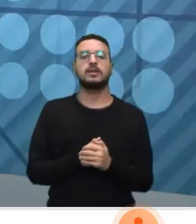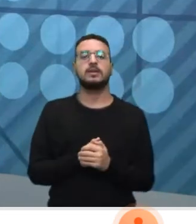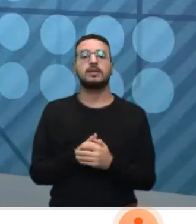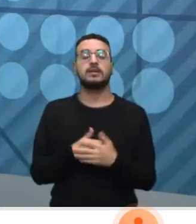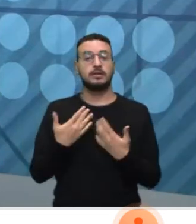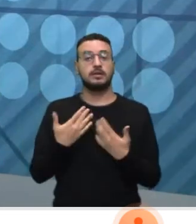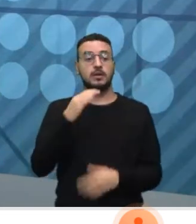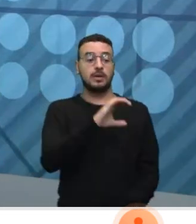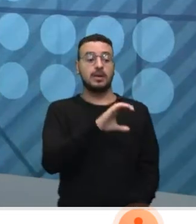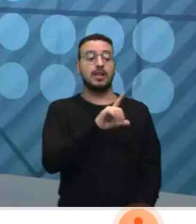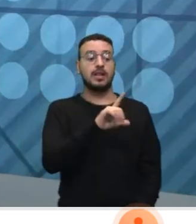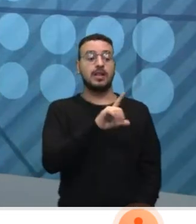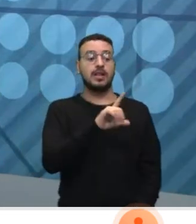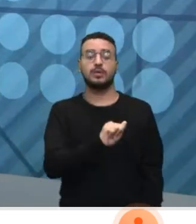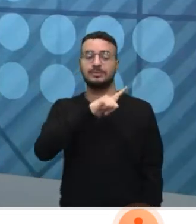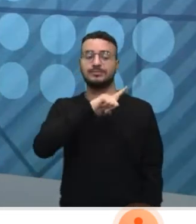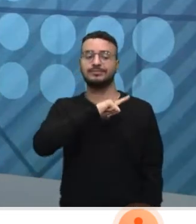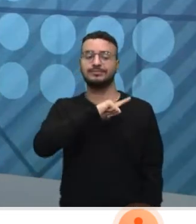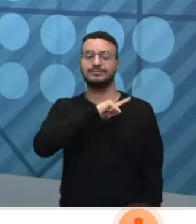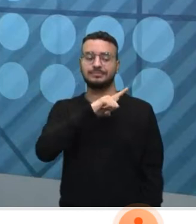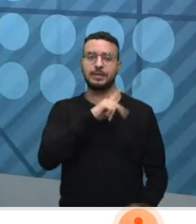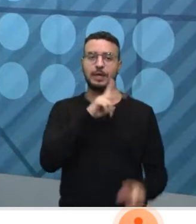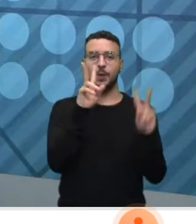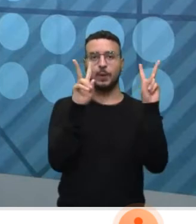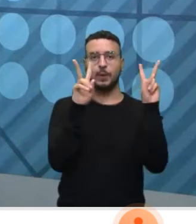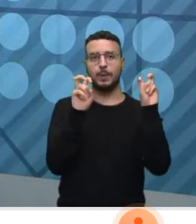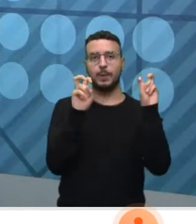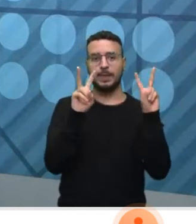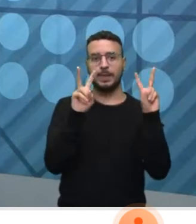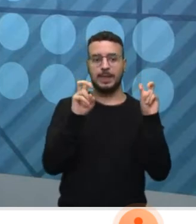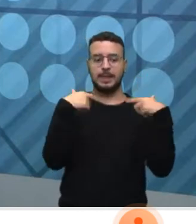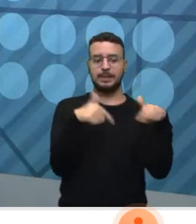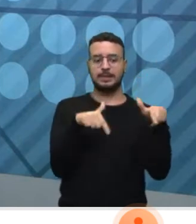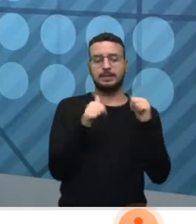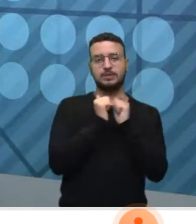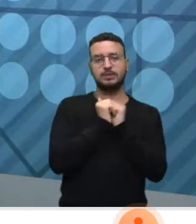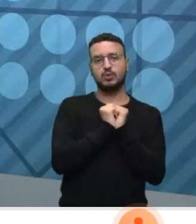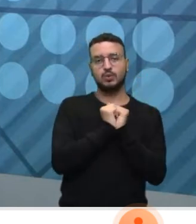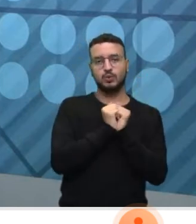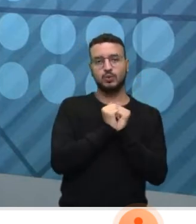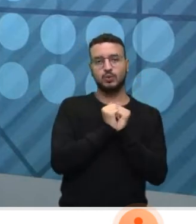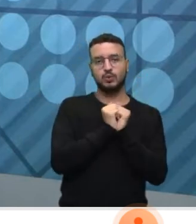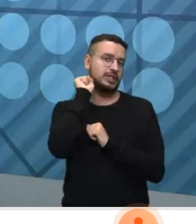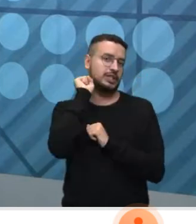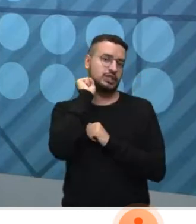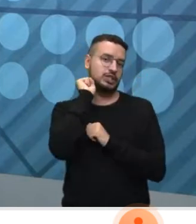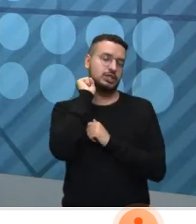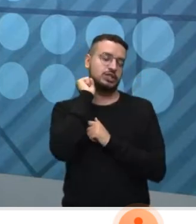iria trabalhar com os alunos ouvintes, e agora ela vai precisar envolver a aluna Maria.